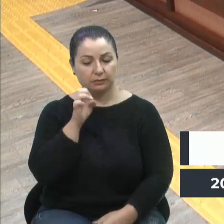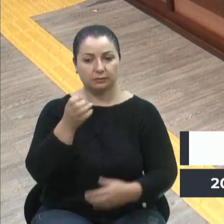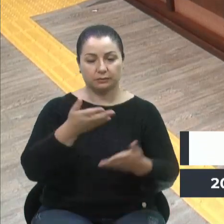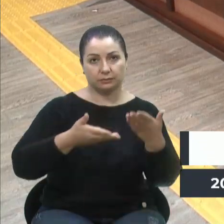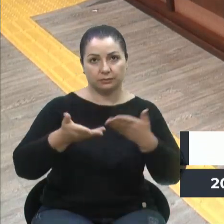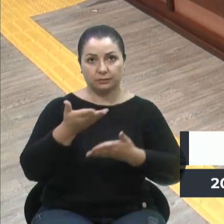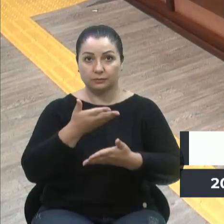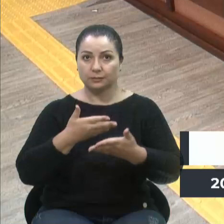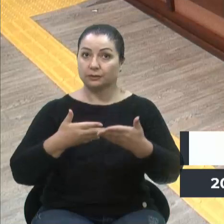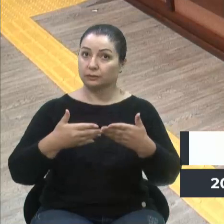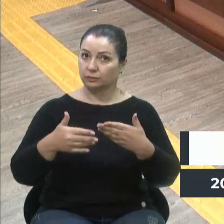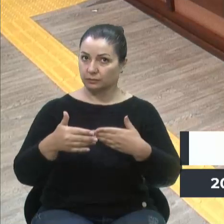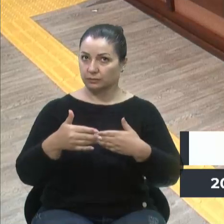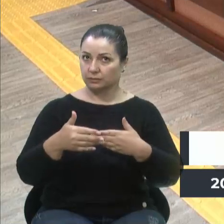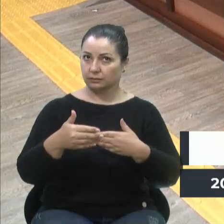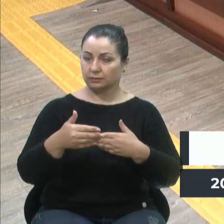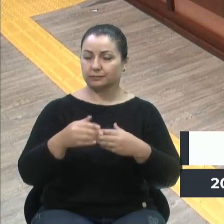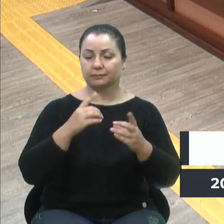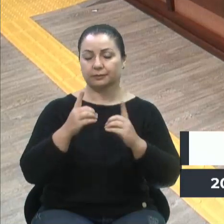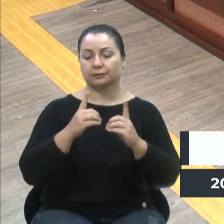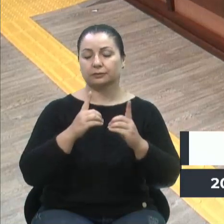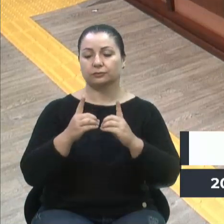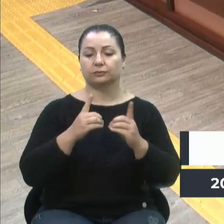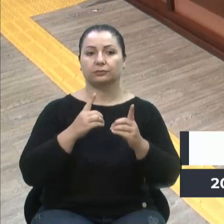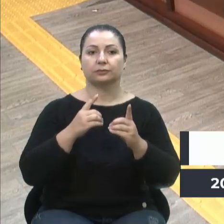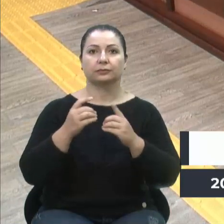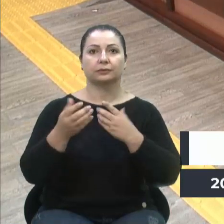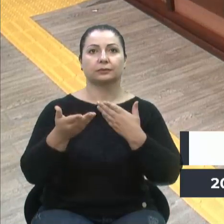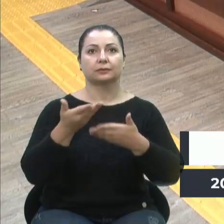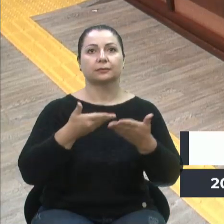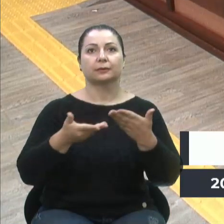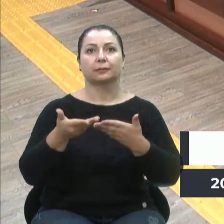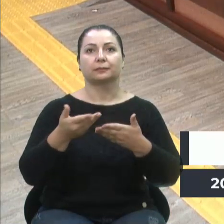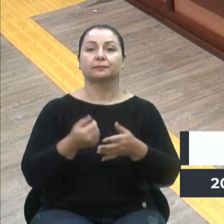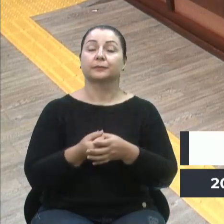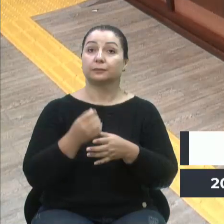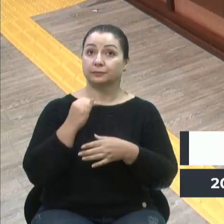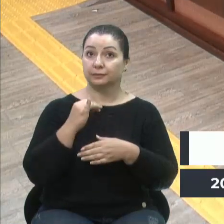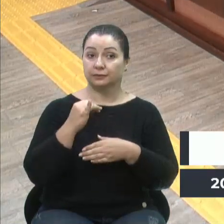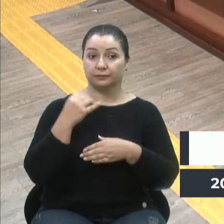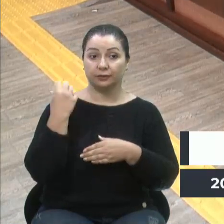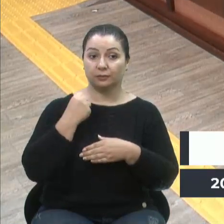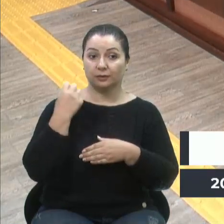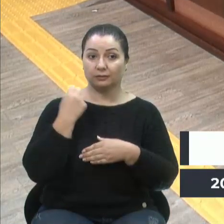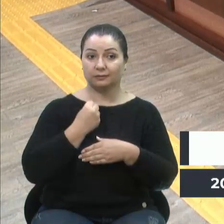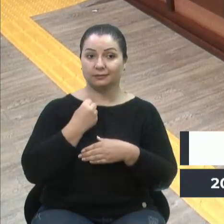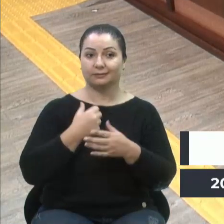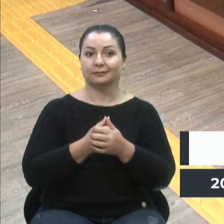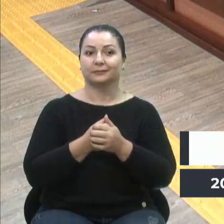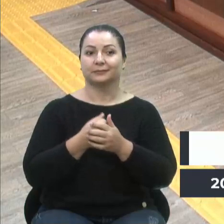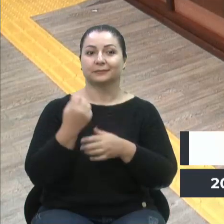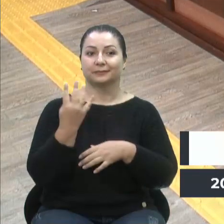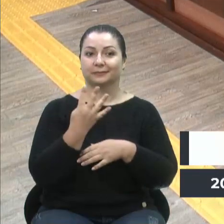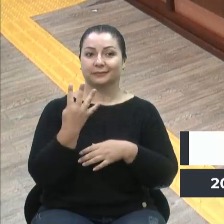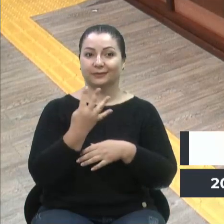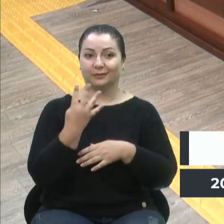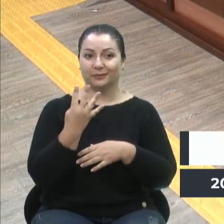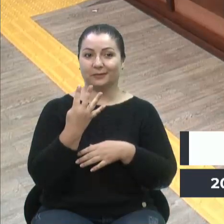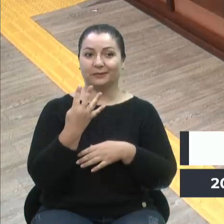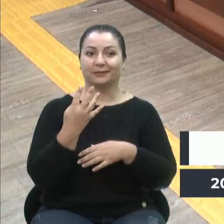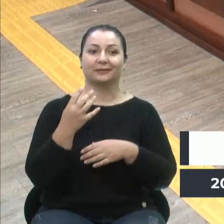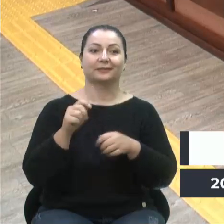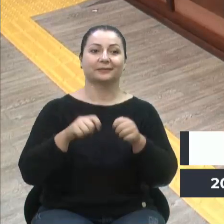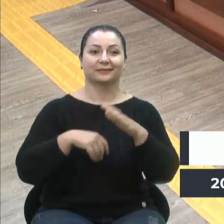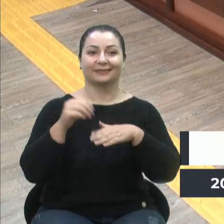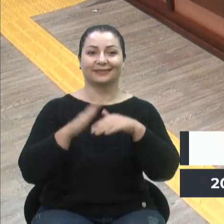uma forma didática, explicar. Porque se o litro de leite custa 4 para ser produzido hoje,